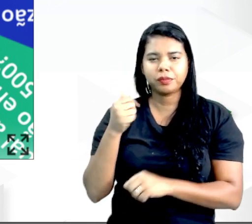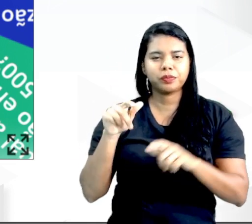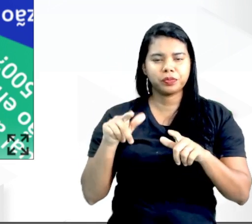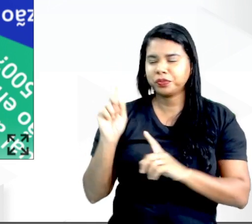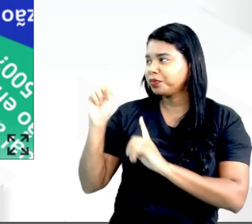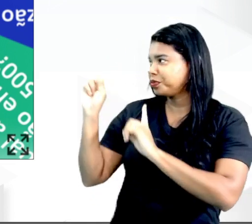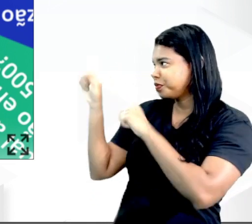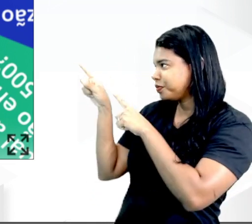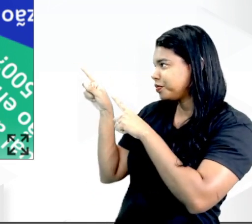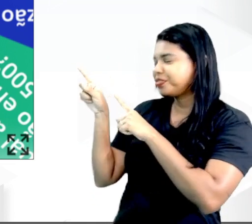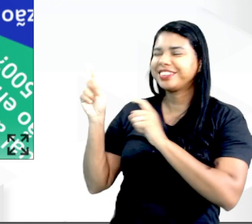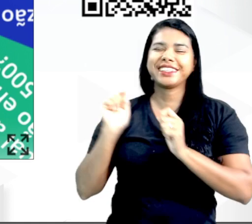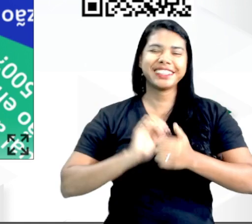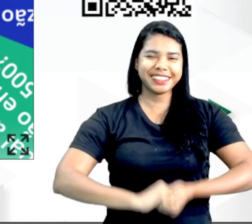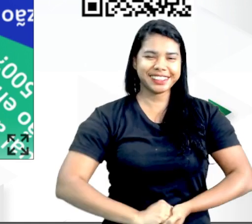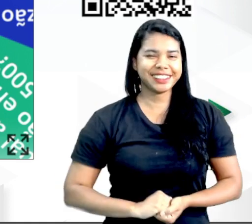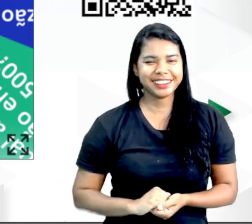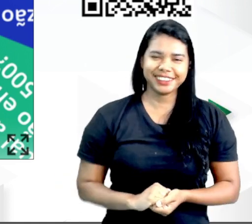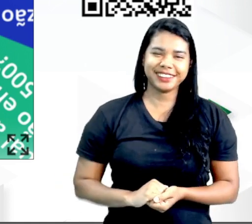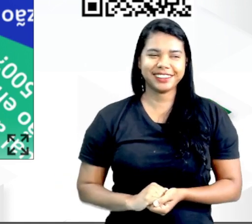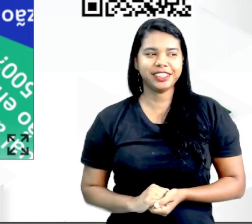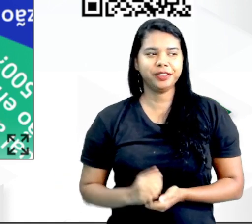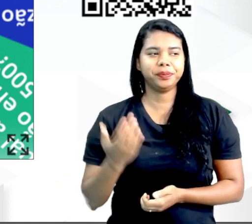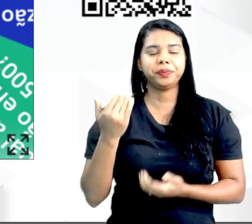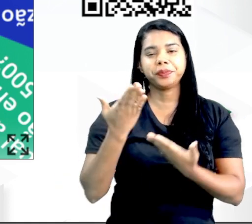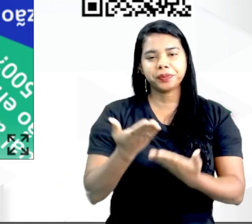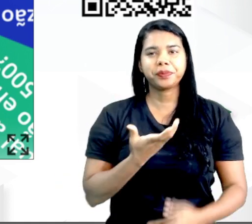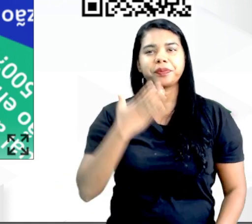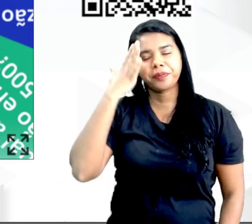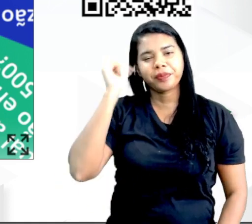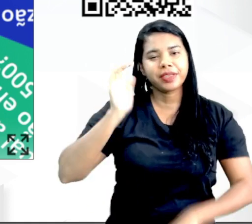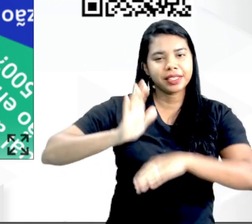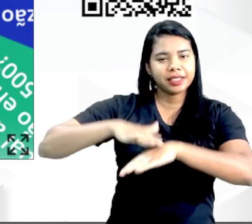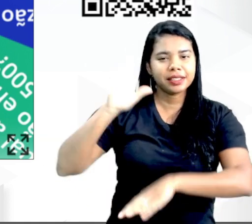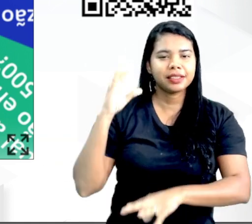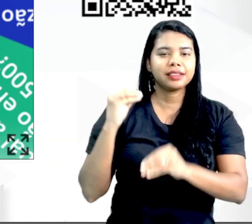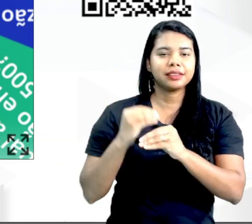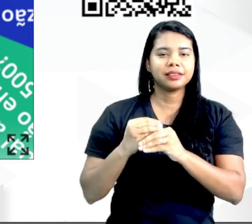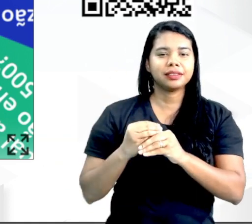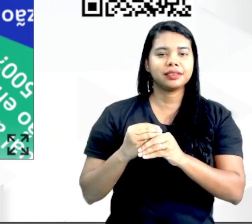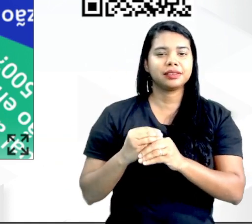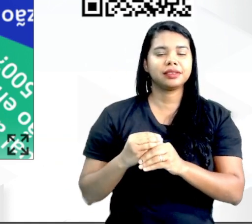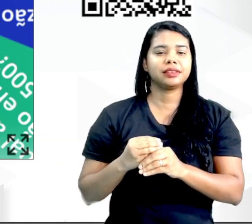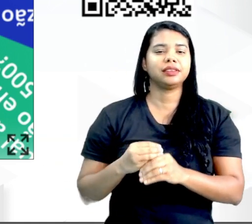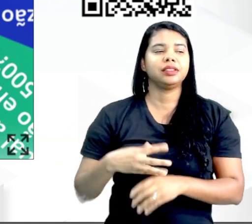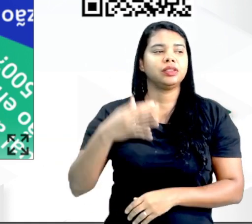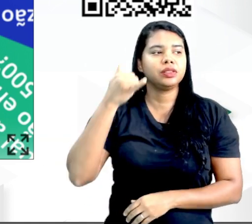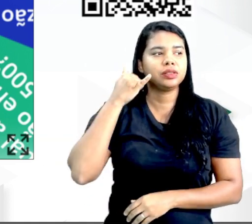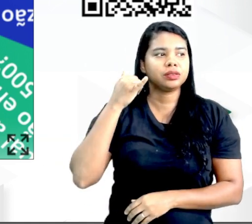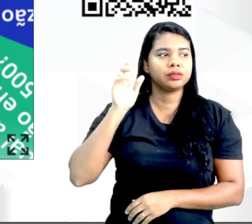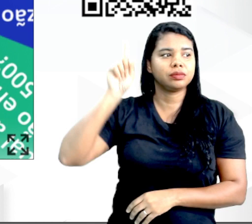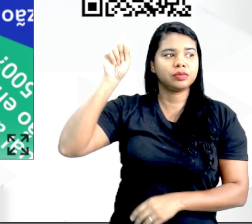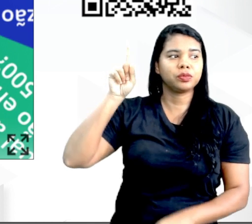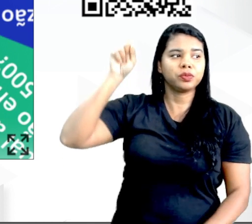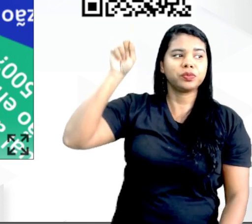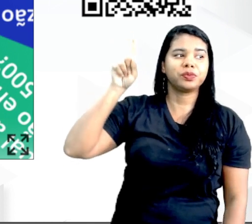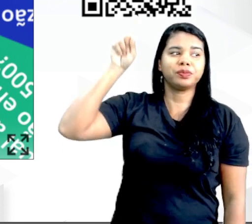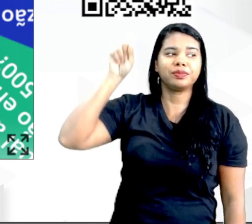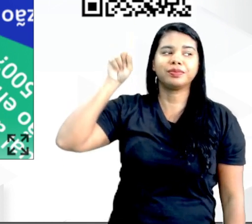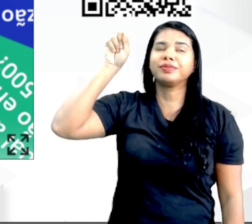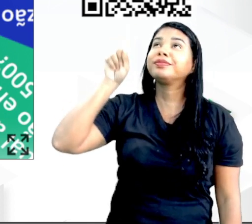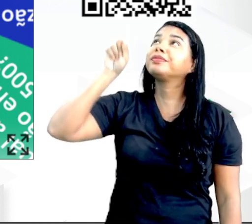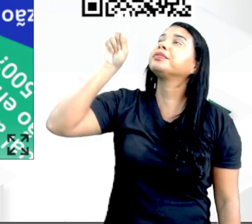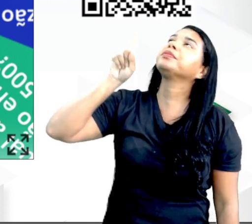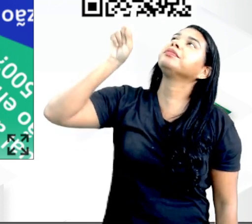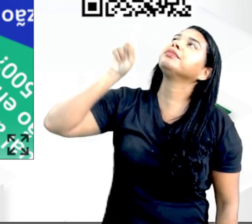nessa mesma fatia aí, tá? Então, se você quiser saber um pouquinho mais, aponta a câmera do teu celular para esse QR Code, esse